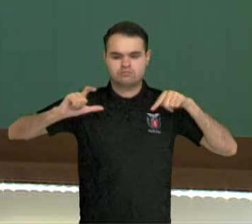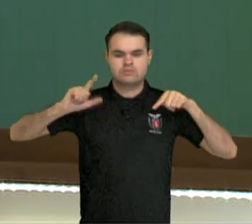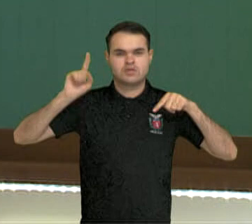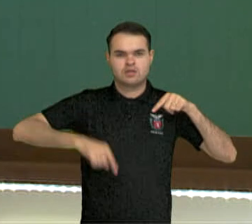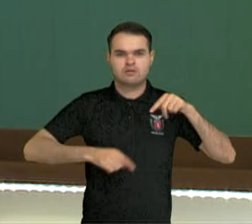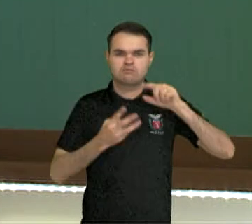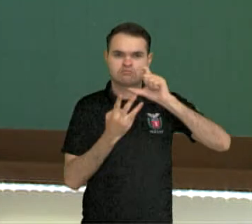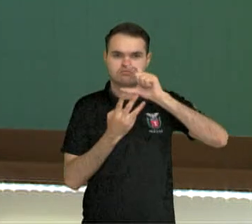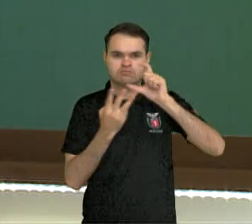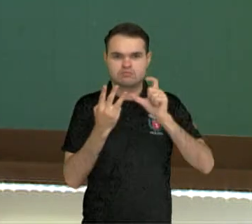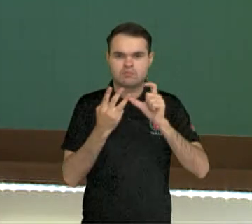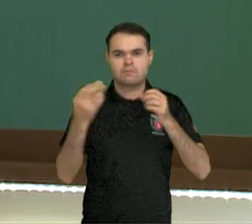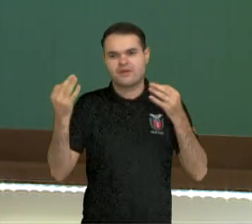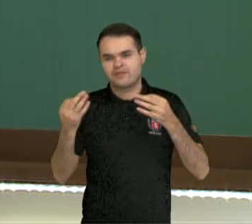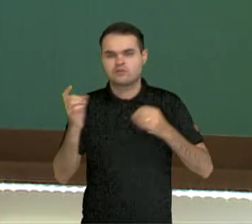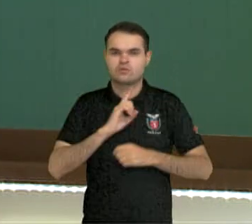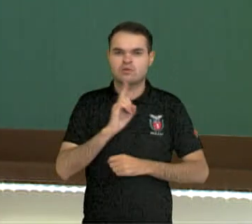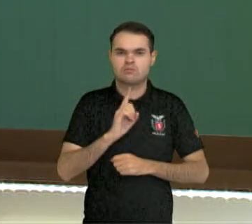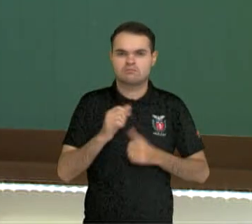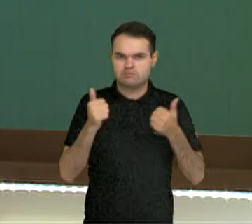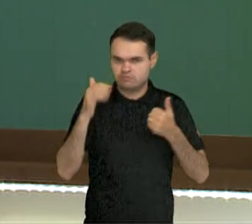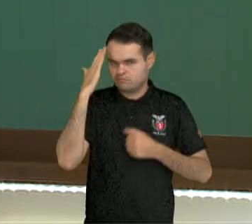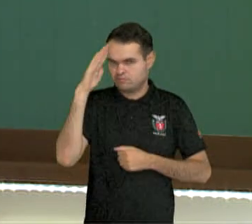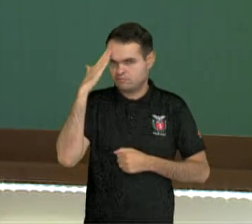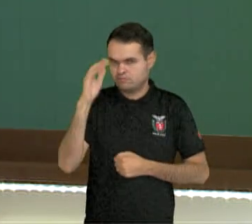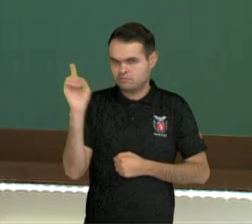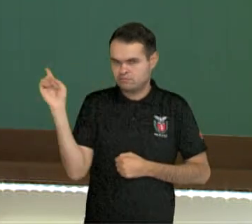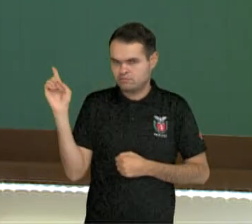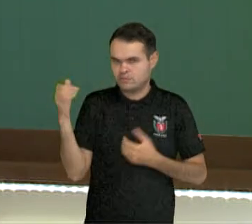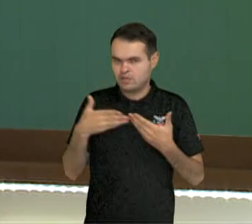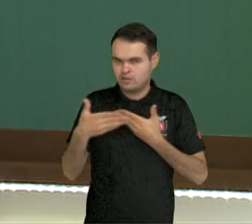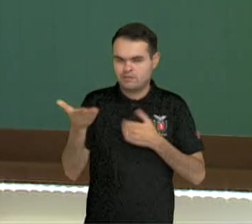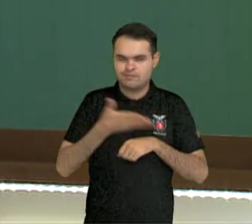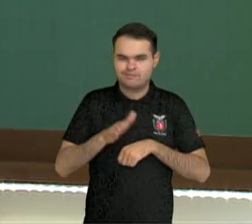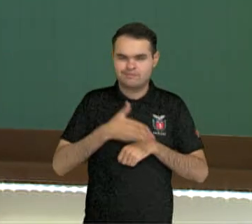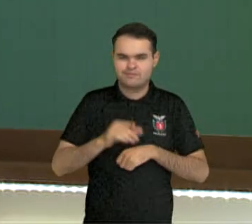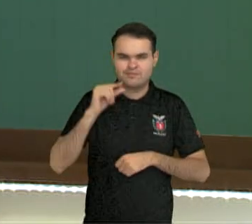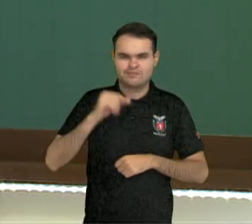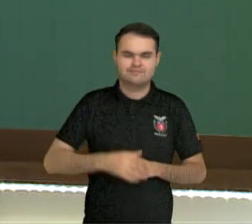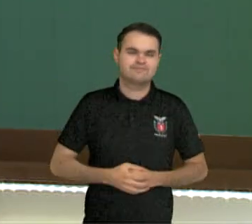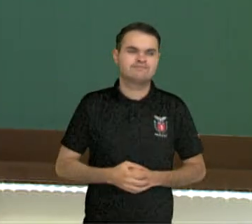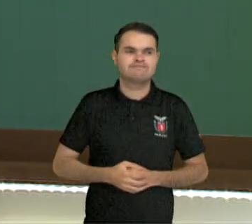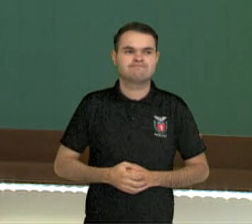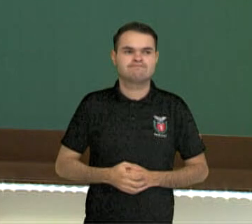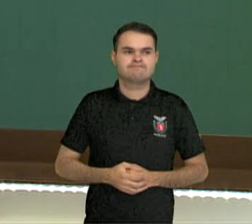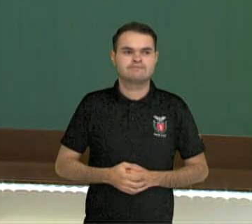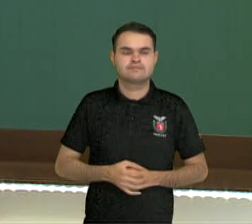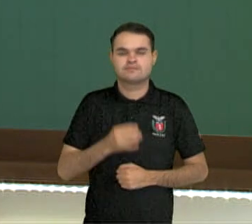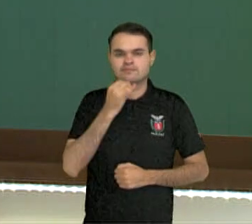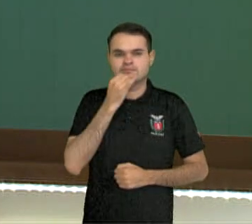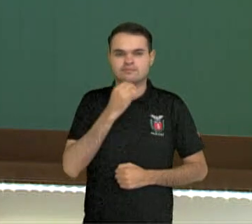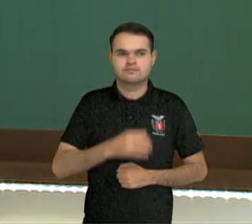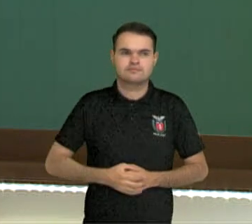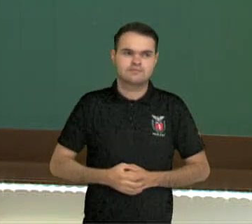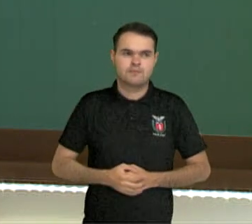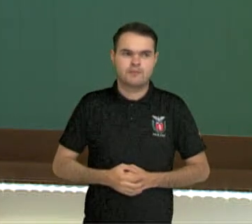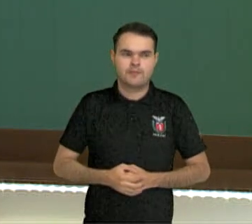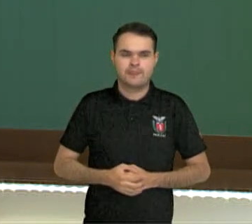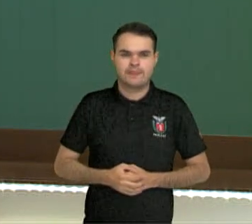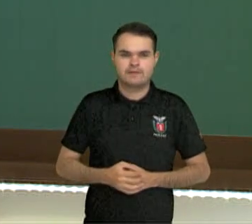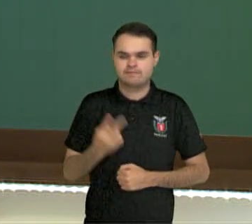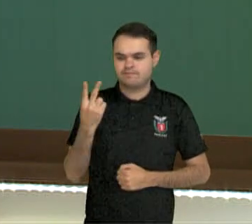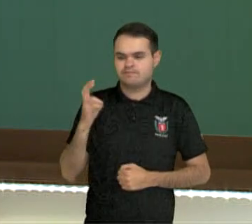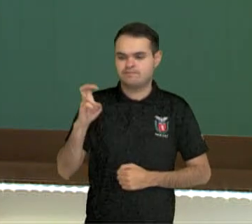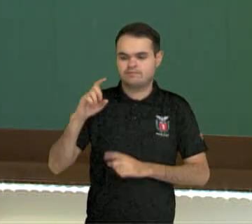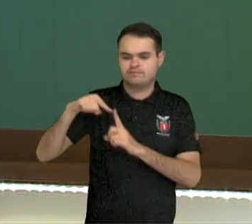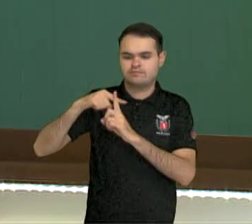quadrado perfeito ou não. Deu para entender? Vamos praticar um pouquinho? Olha lá, um exemplo aqui, ó. Esse cara,